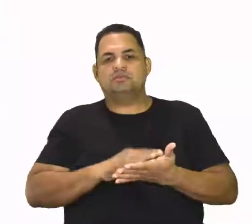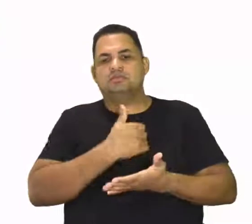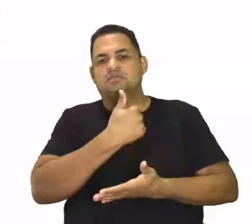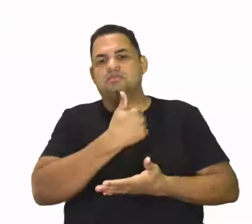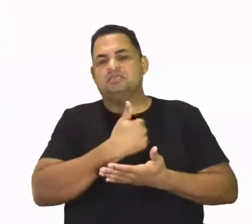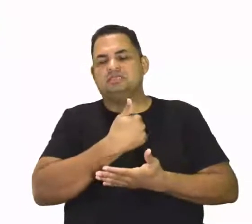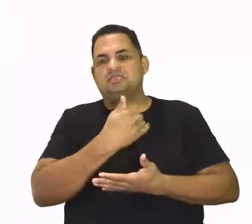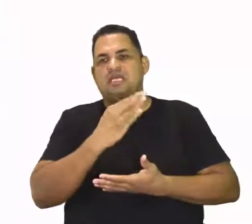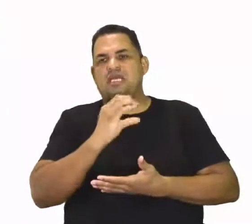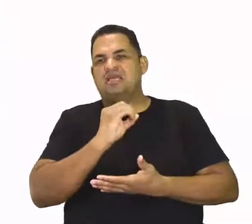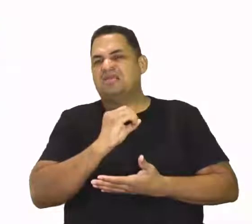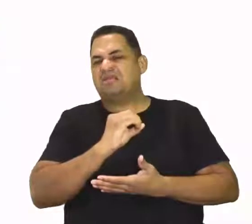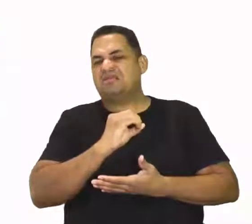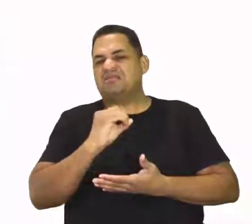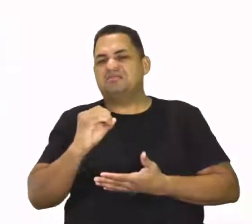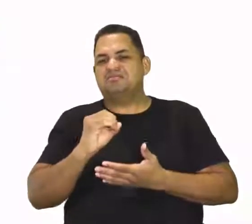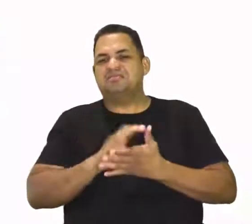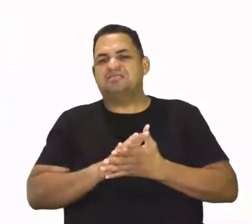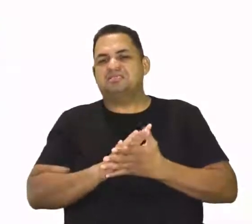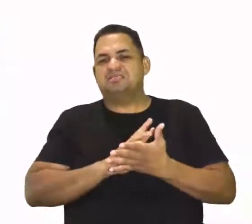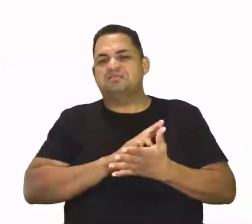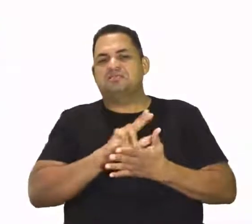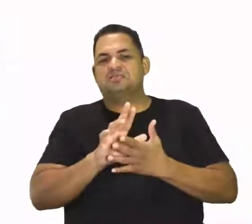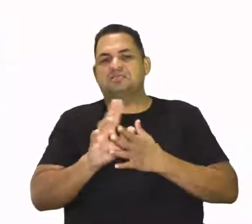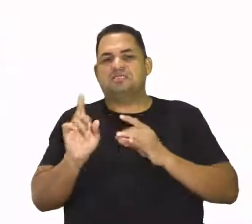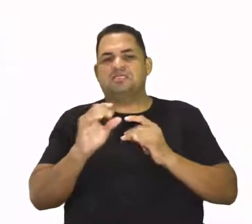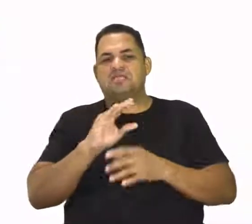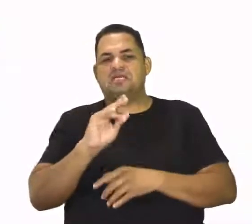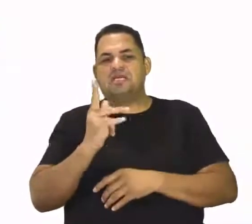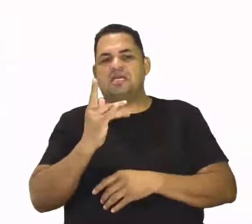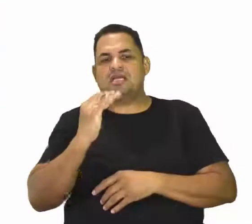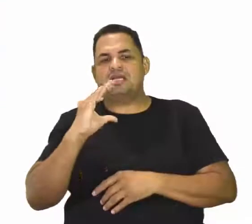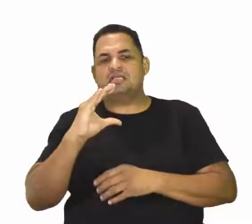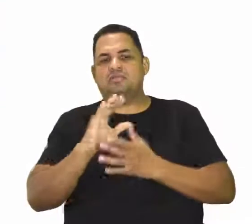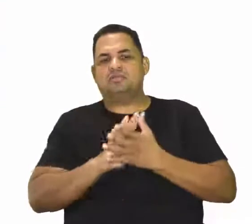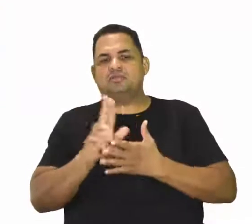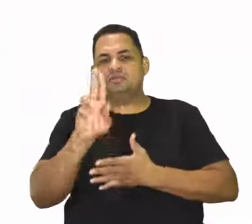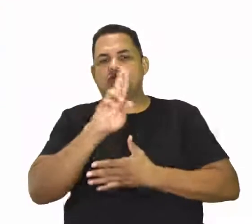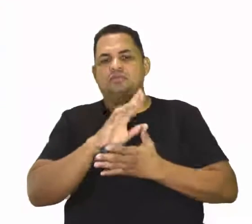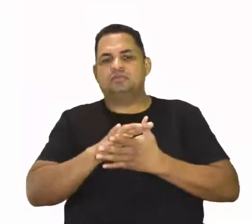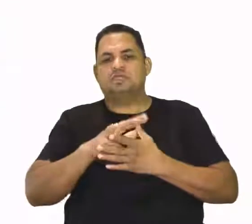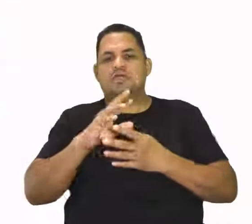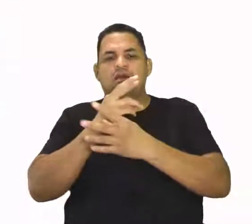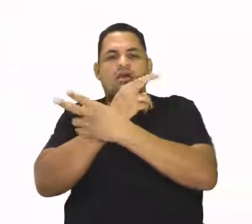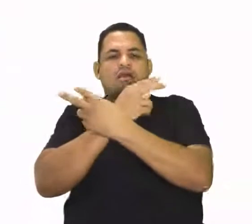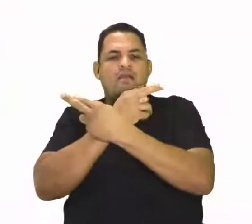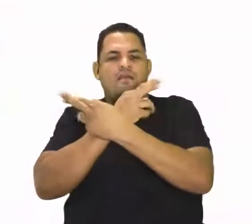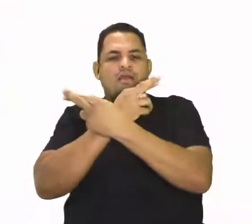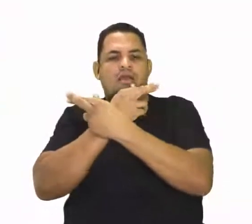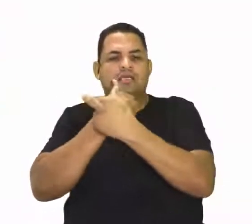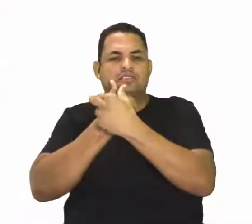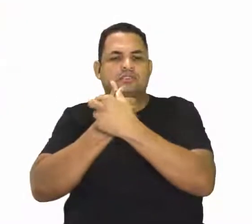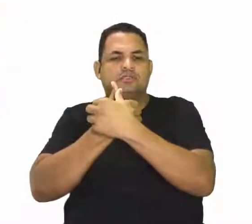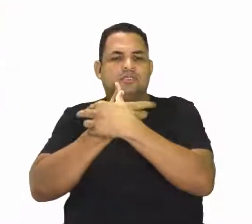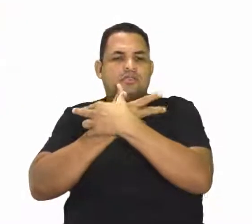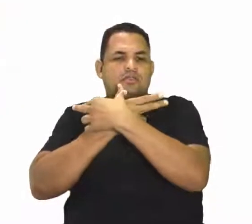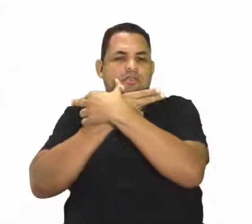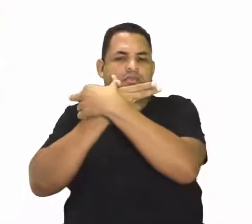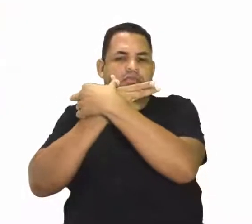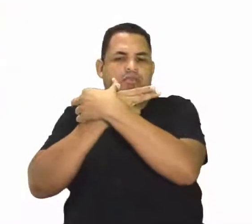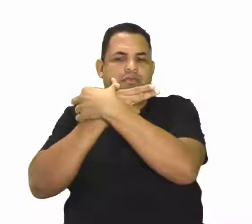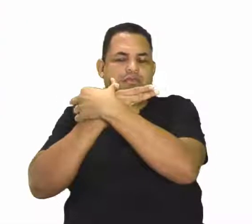de espécies por hectare. Utilizando ainda as imagens de satélites, podemos ter uma